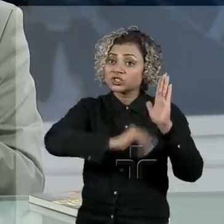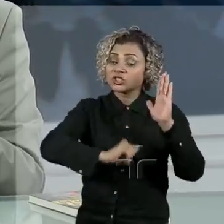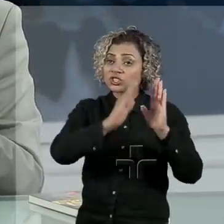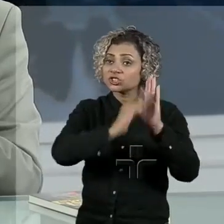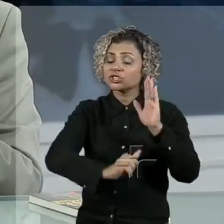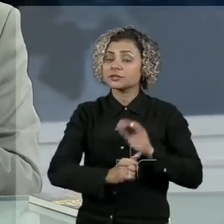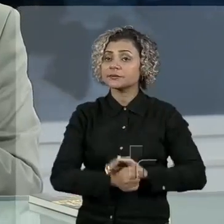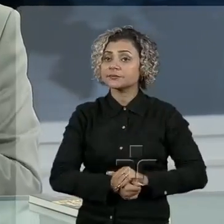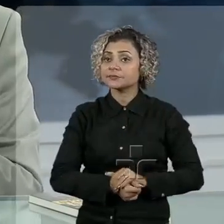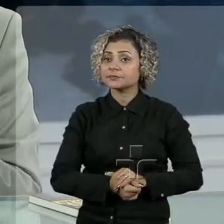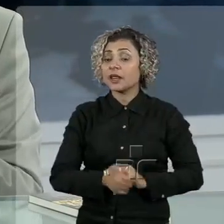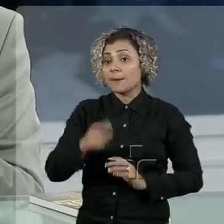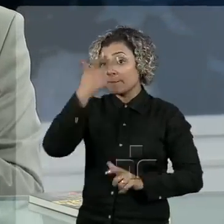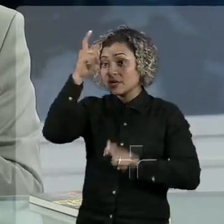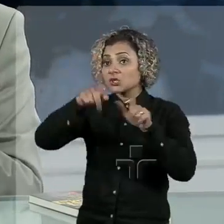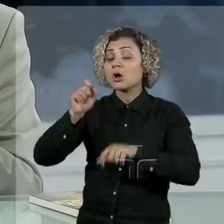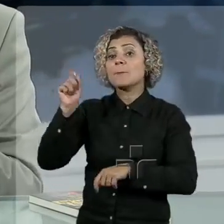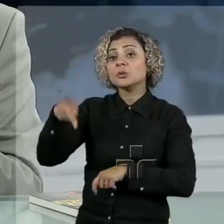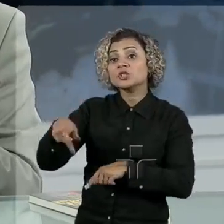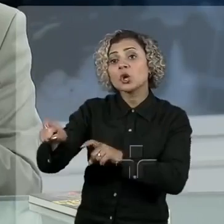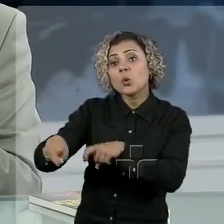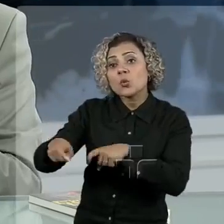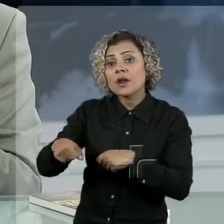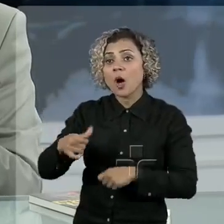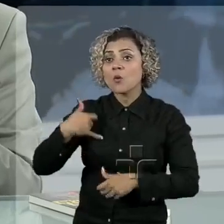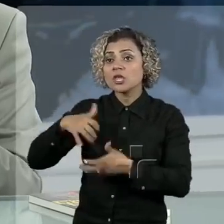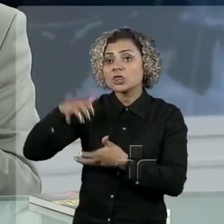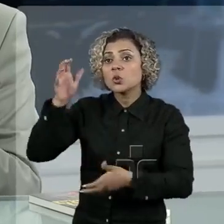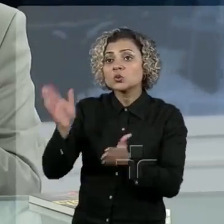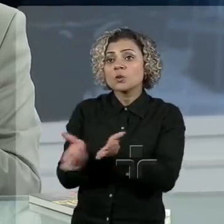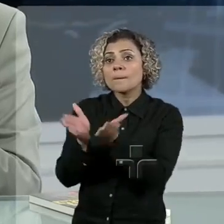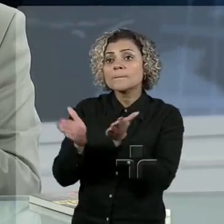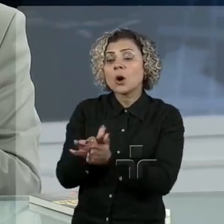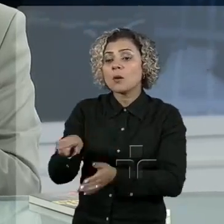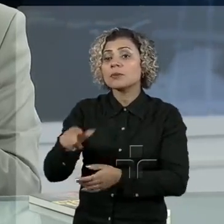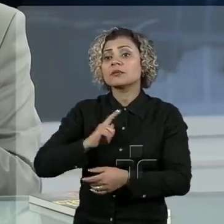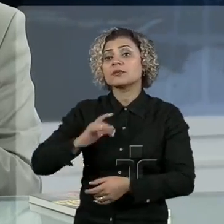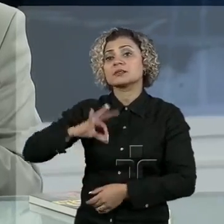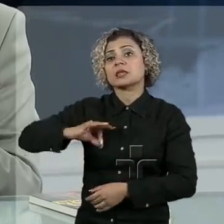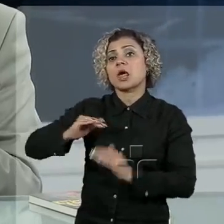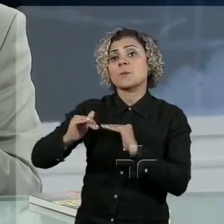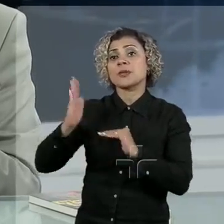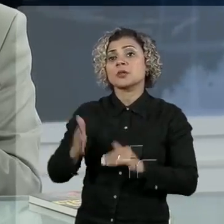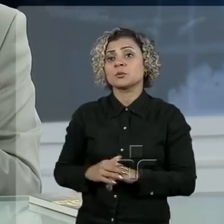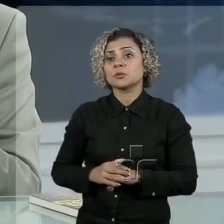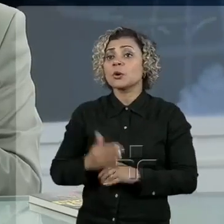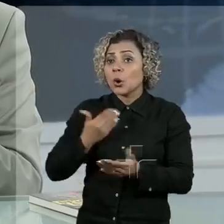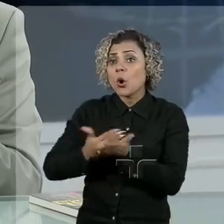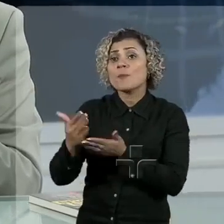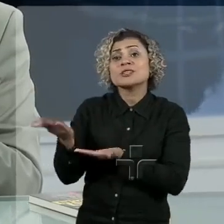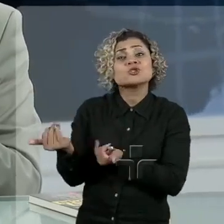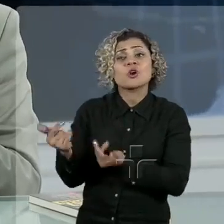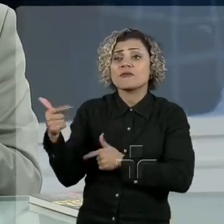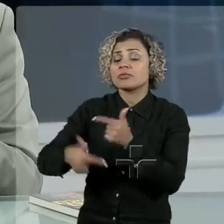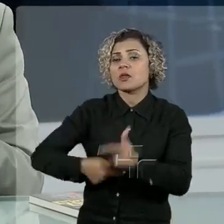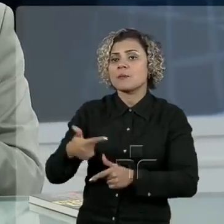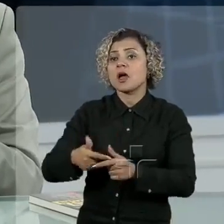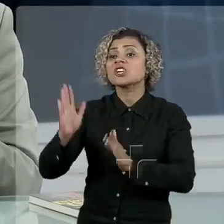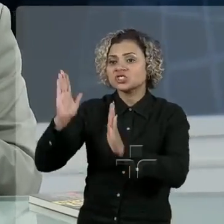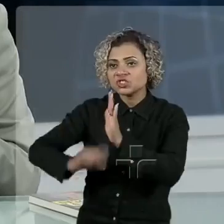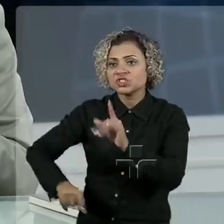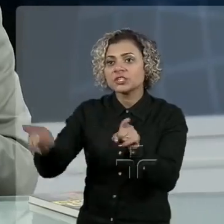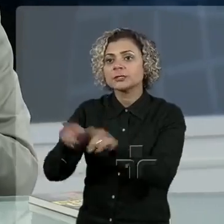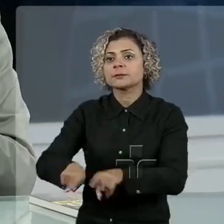recebe aposentadoria rural, idosos, pobres, que recebem até o salário mínimo, começam cedo a trabalhar. E ele tira de